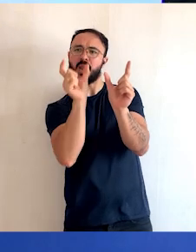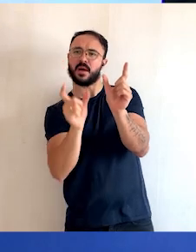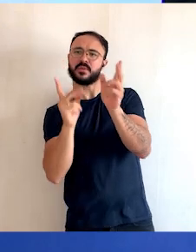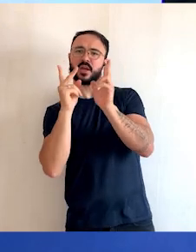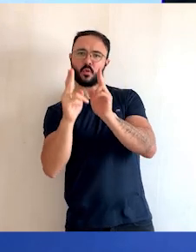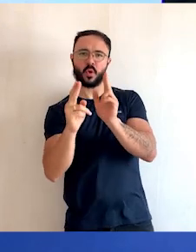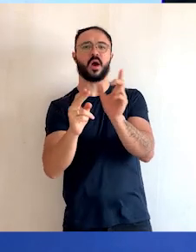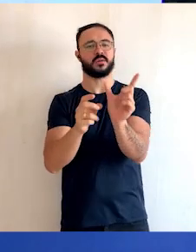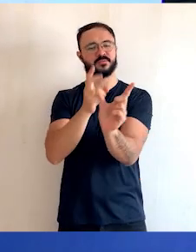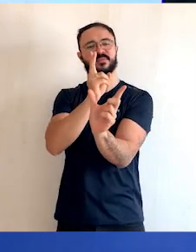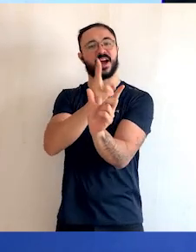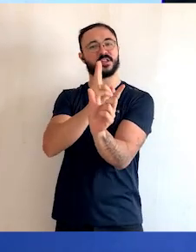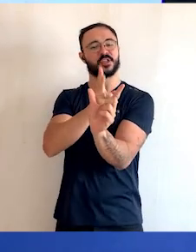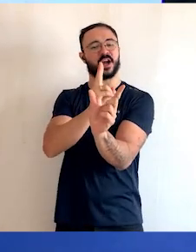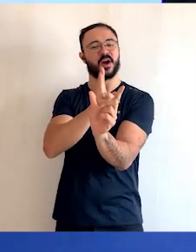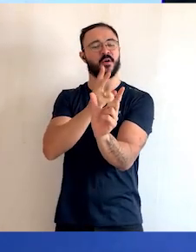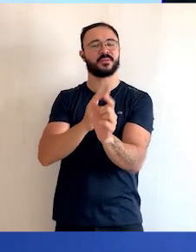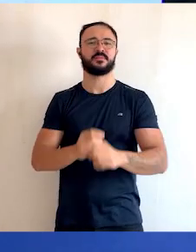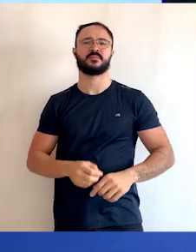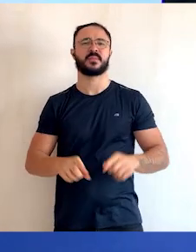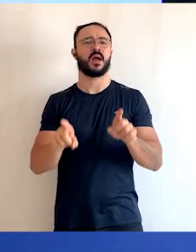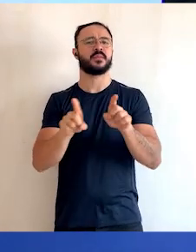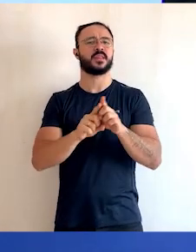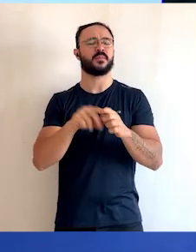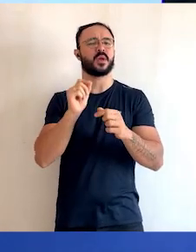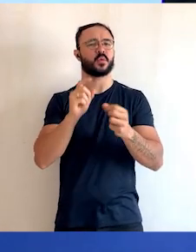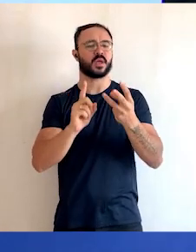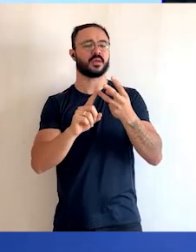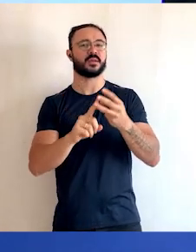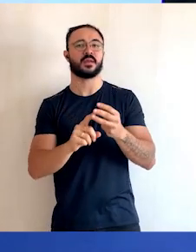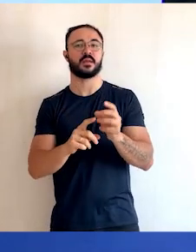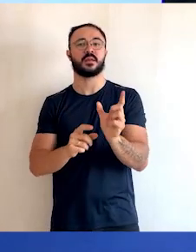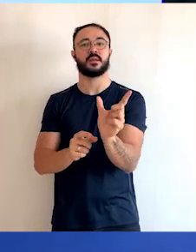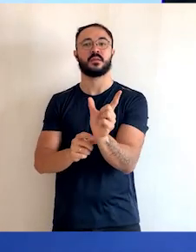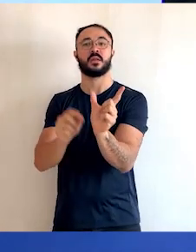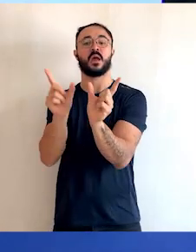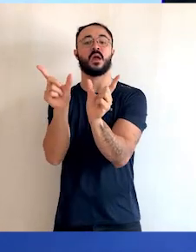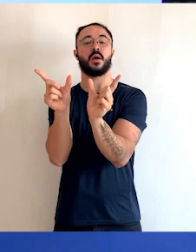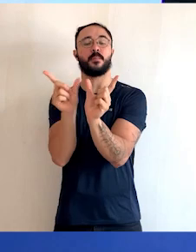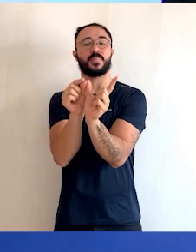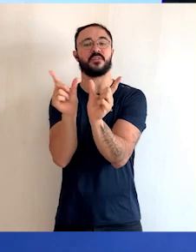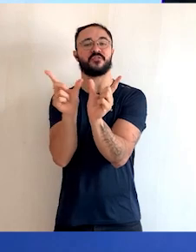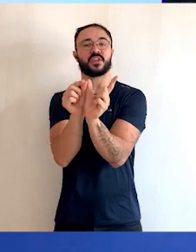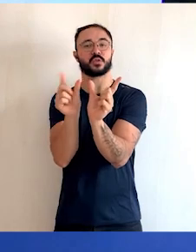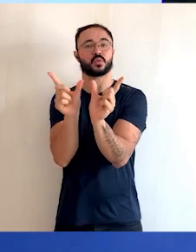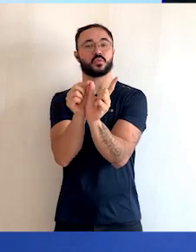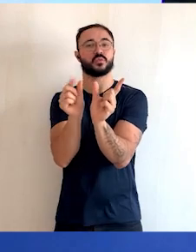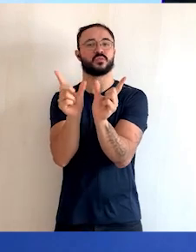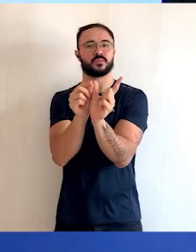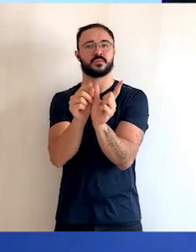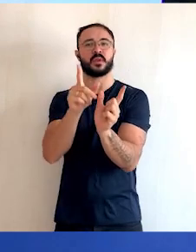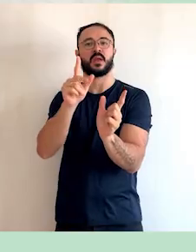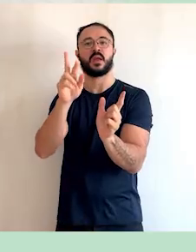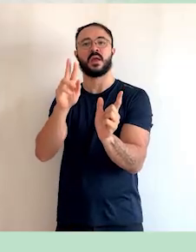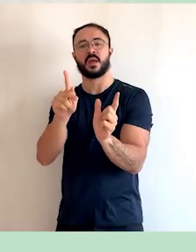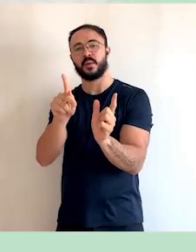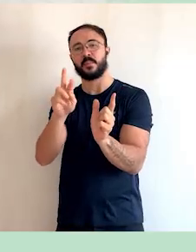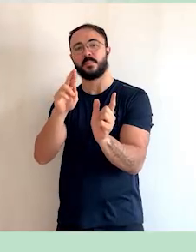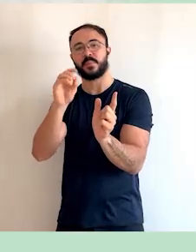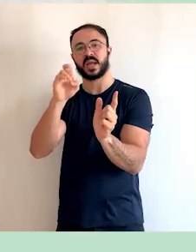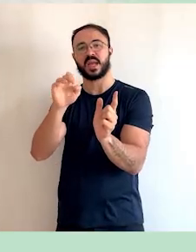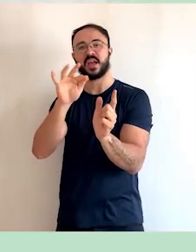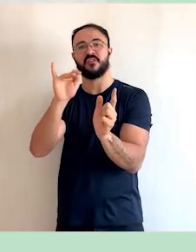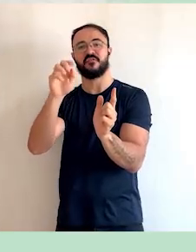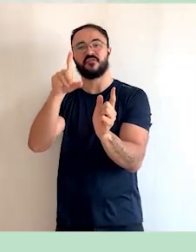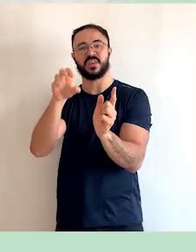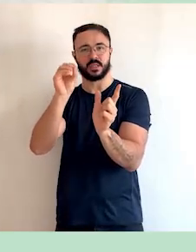os afixos que vêm antes do radical para formar novas palavras. E aprendemos também sobre os sufixos, que